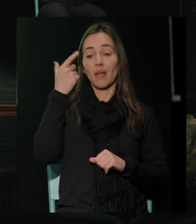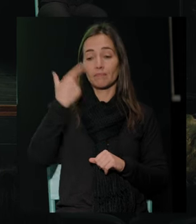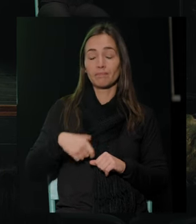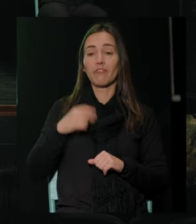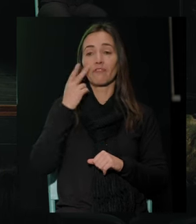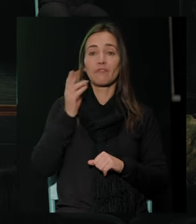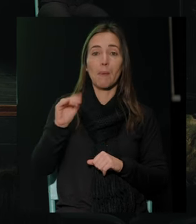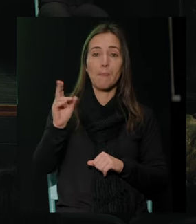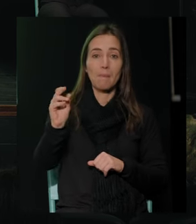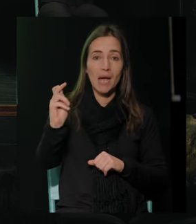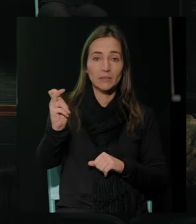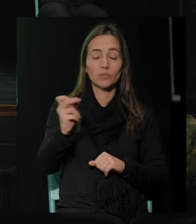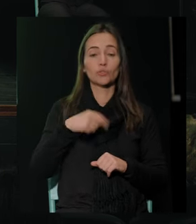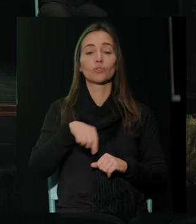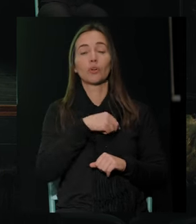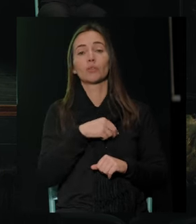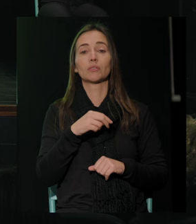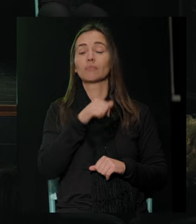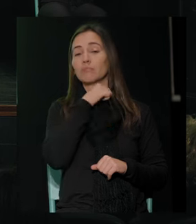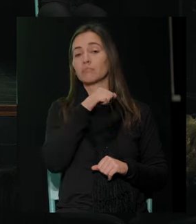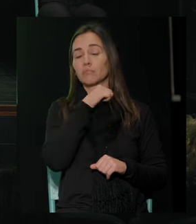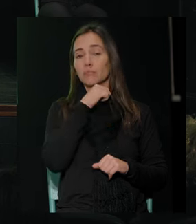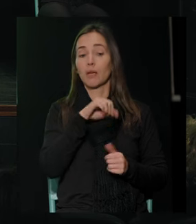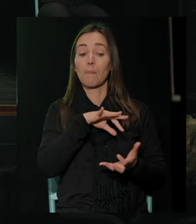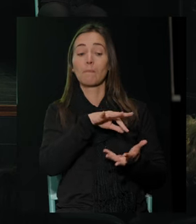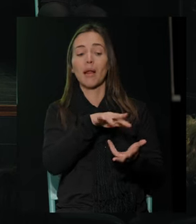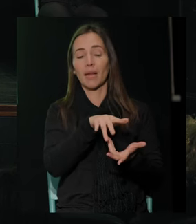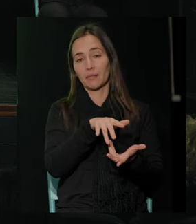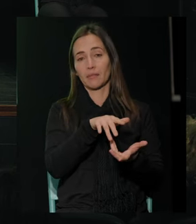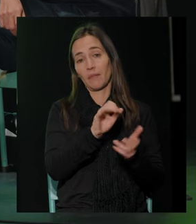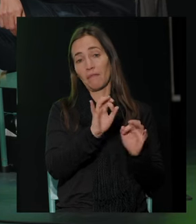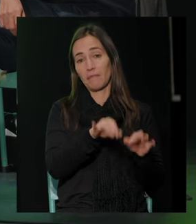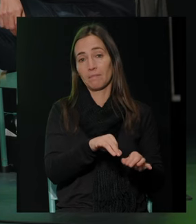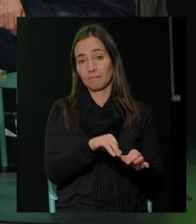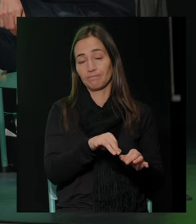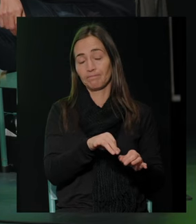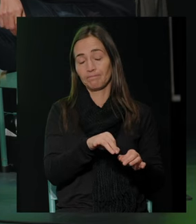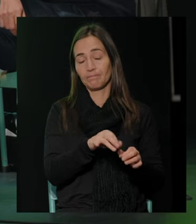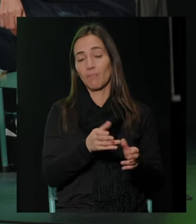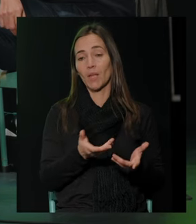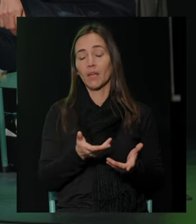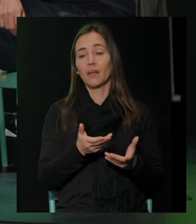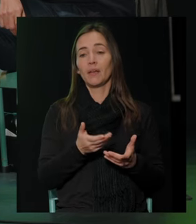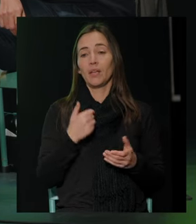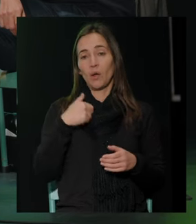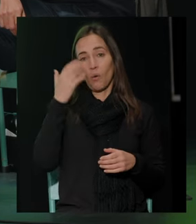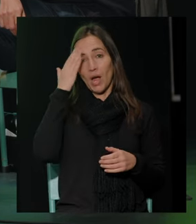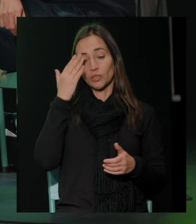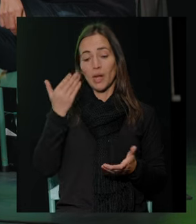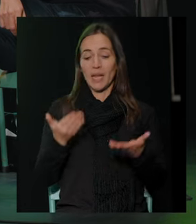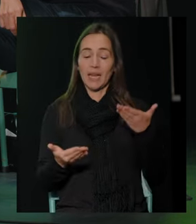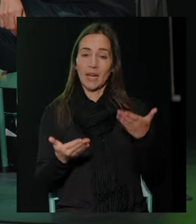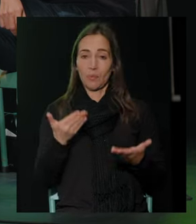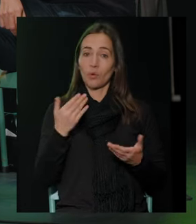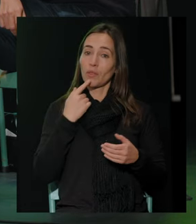humana, olhámos pouco ou nada para aquilo que estava a acontecer ao nível da finitude planetária. E eu acho que é neste equilíbrio,